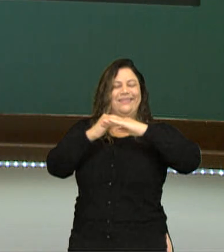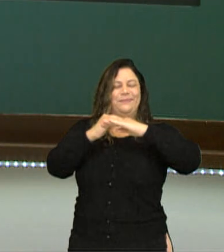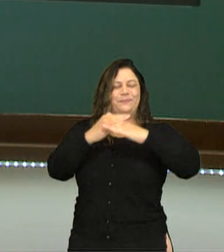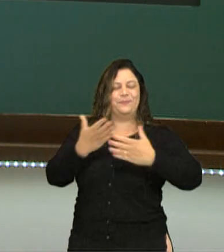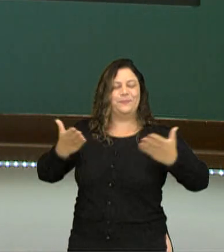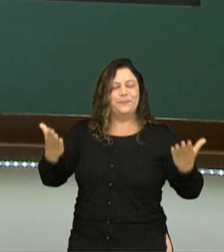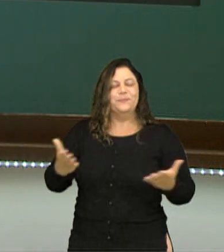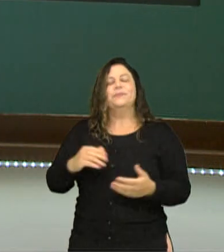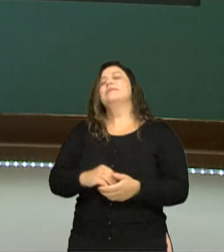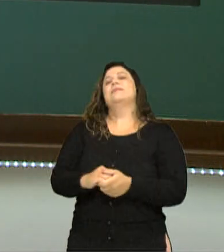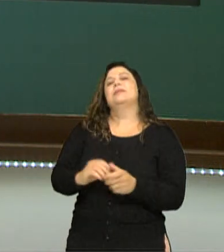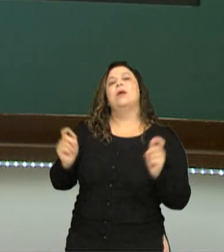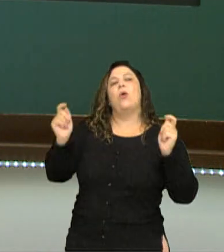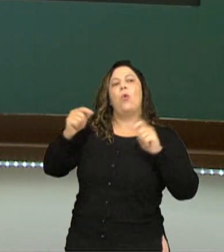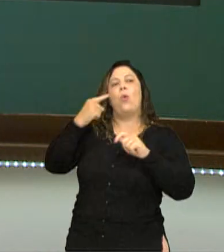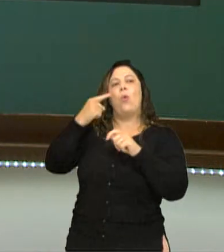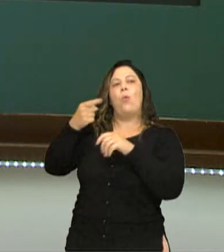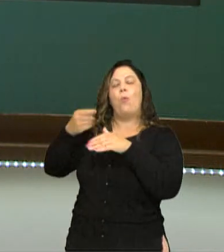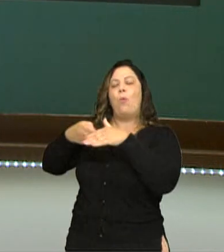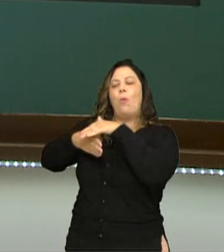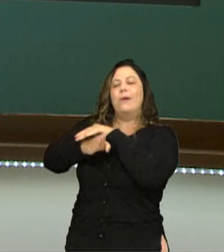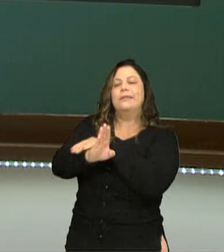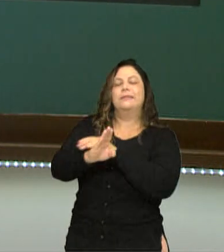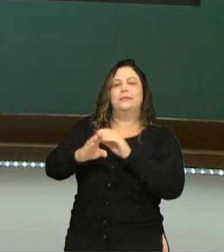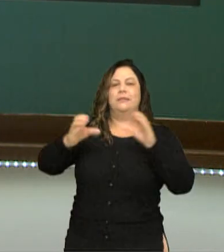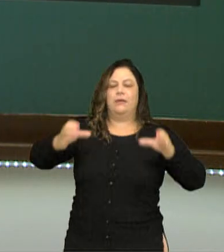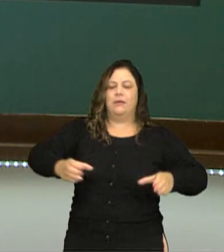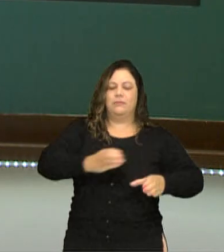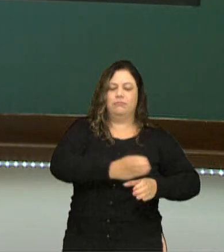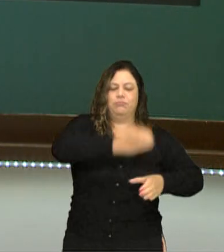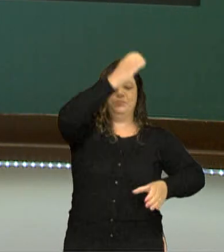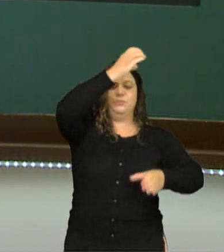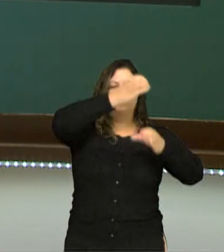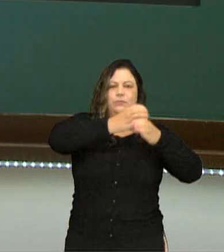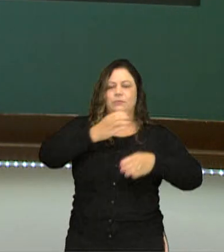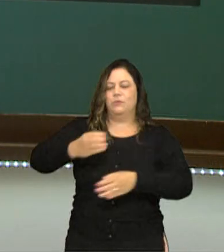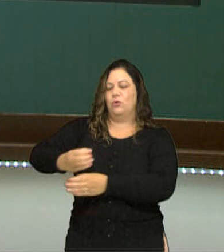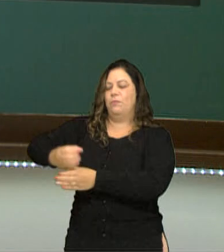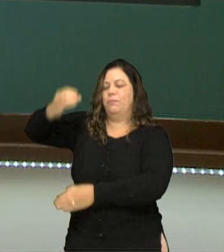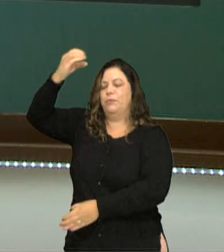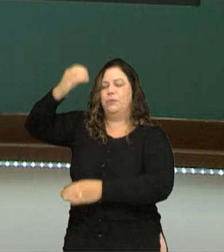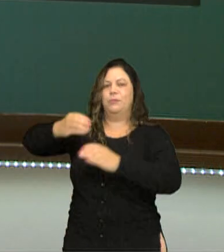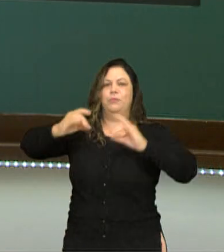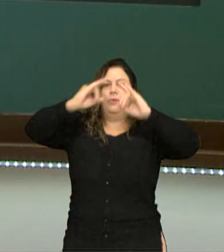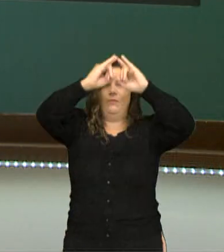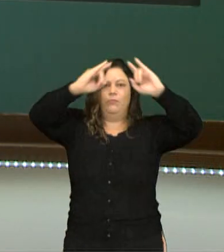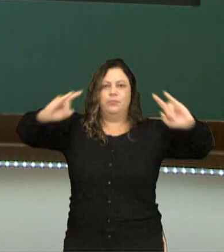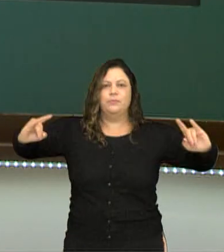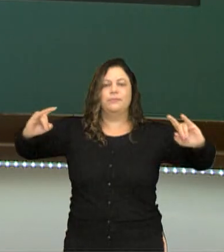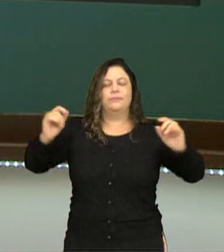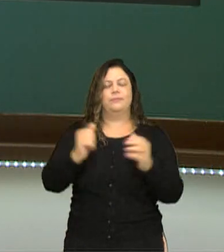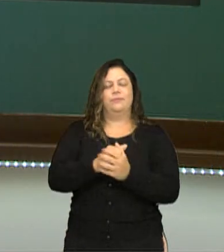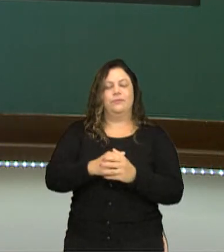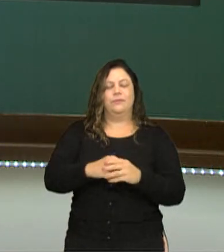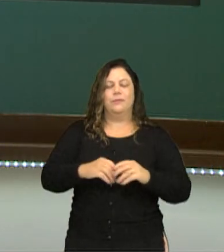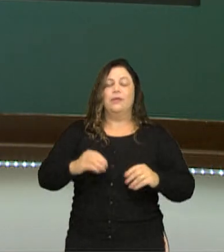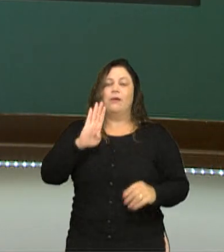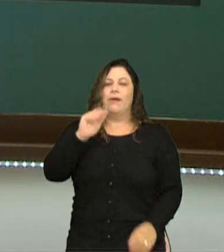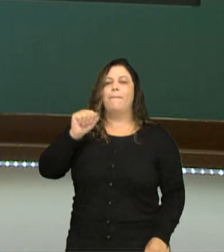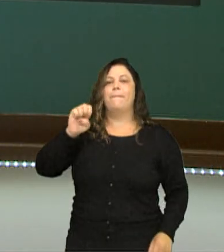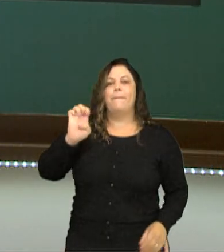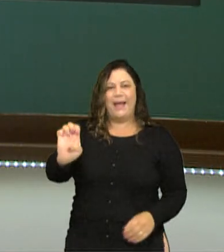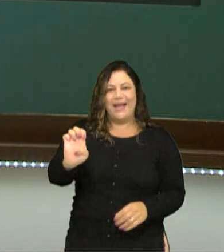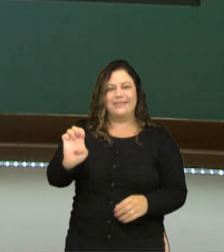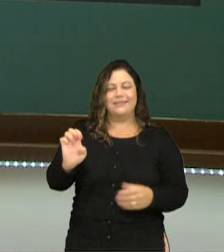Em pórtico, né, de entrada que a gente tem e a dos fundos também. Então, o templo era construído sobre uma base de 3 degraus, né? Então, ali